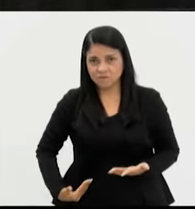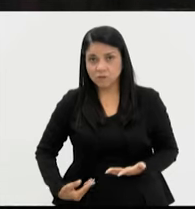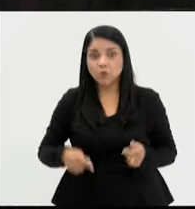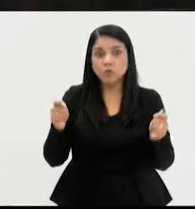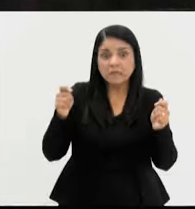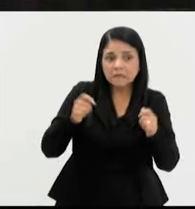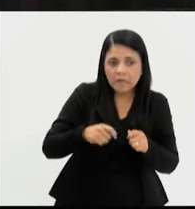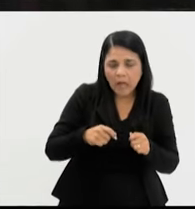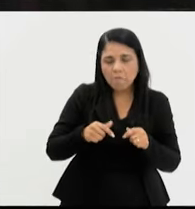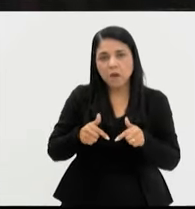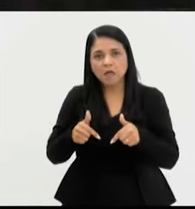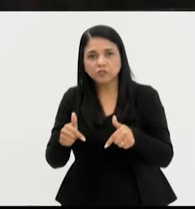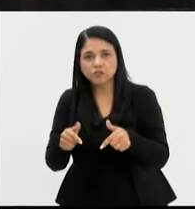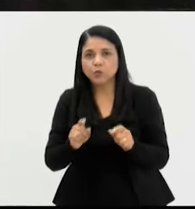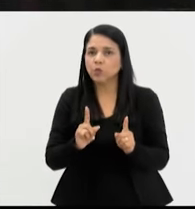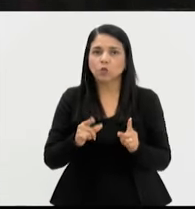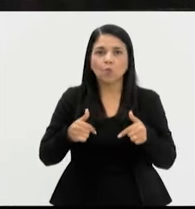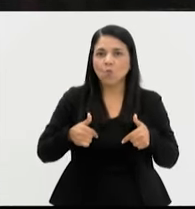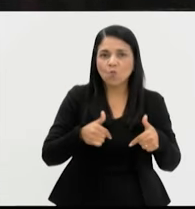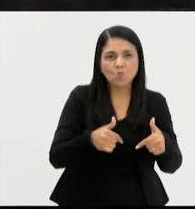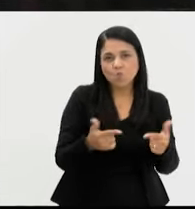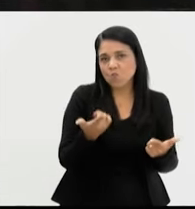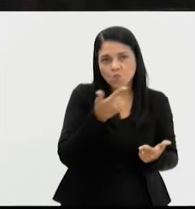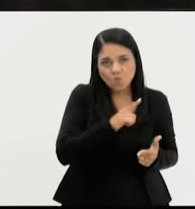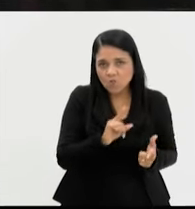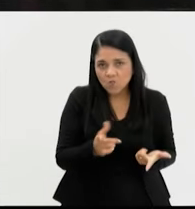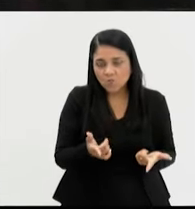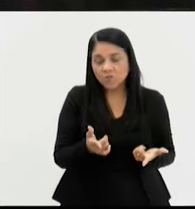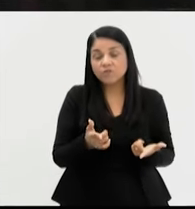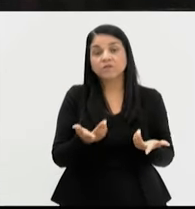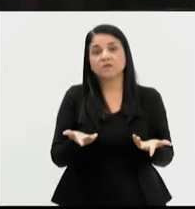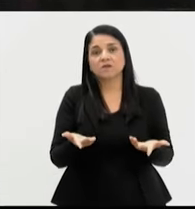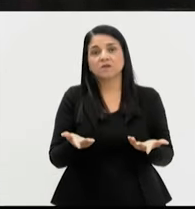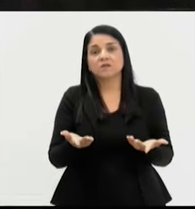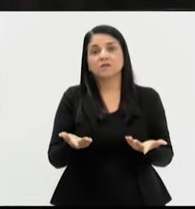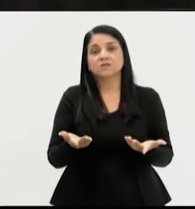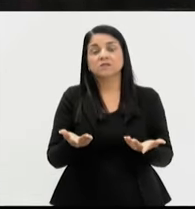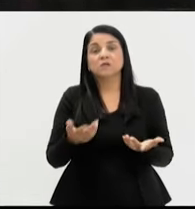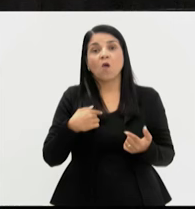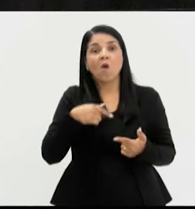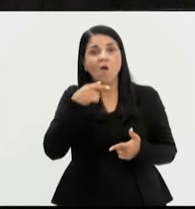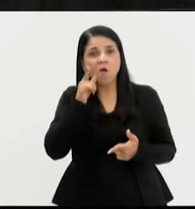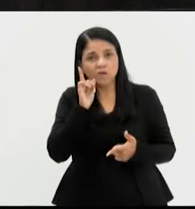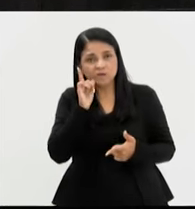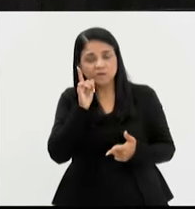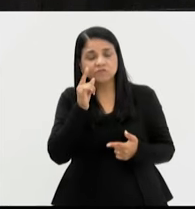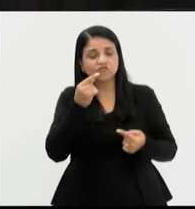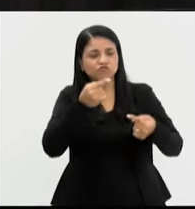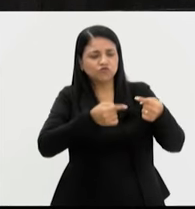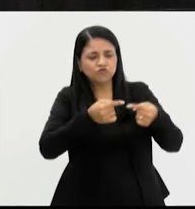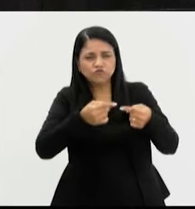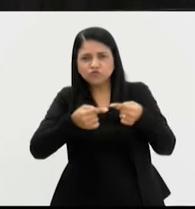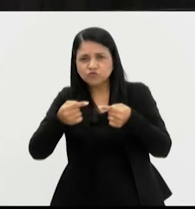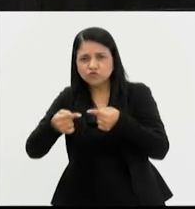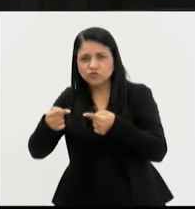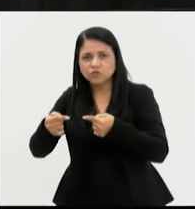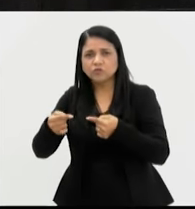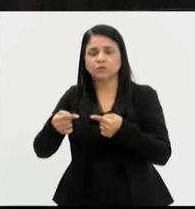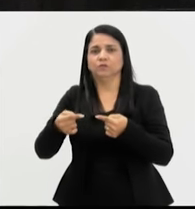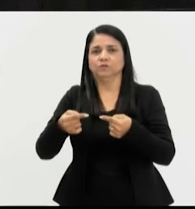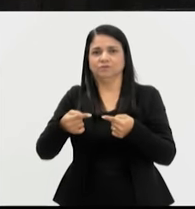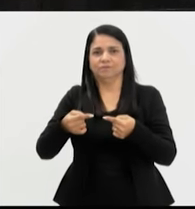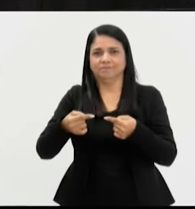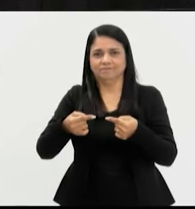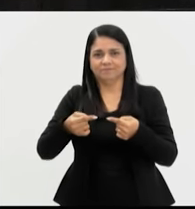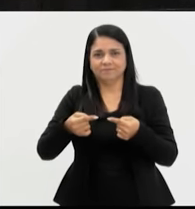fazer E foi exatamente essa questão que nós discutimos profundamente ontem